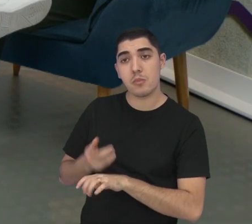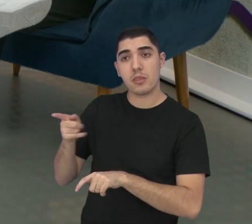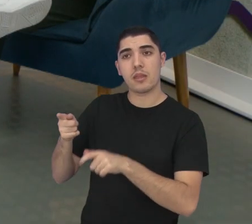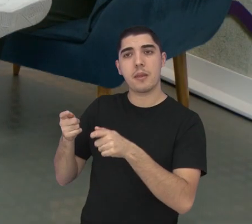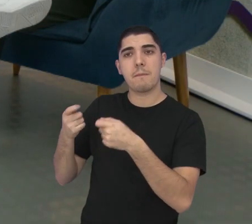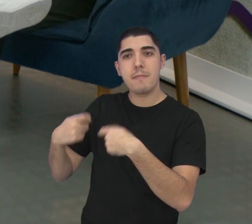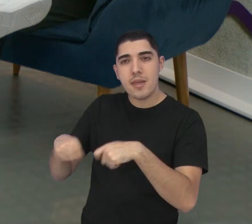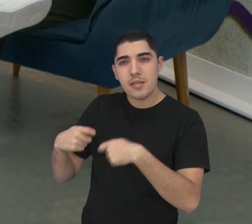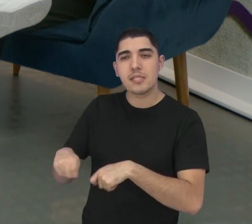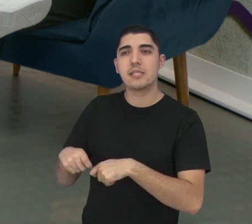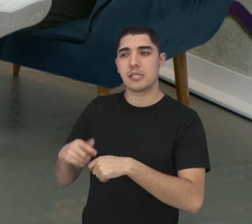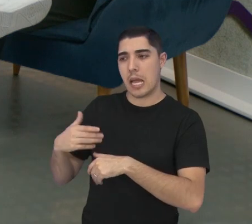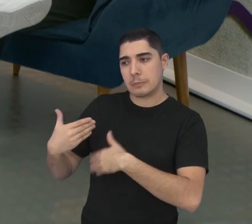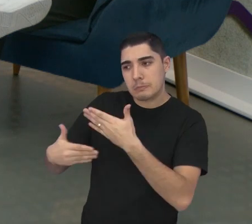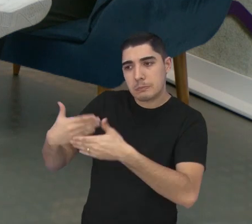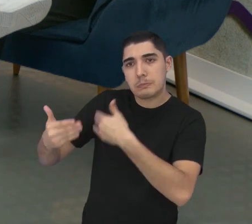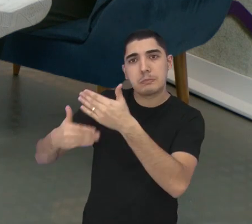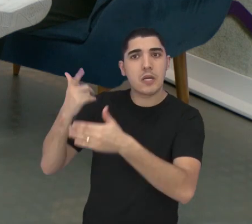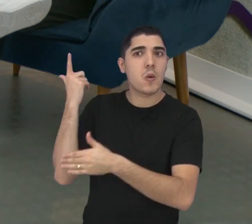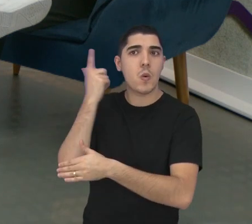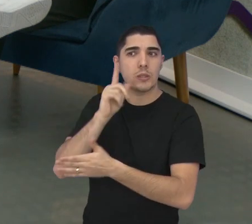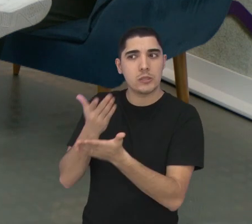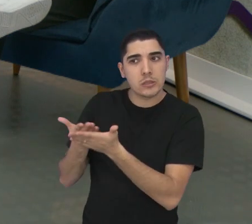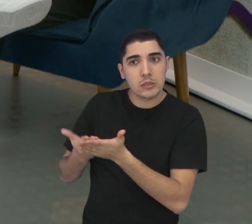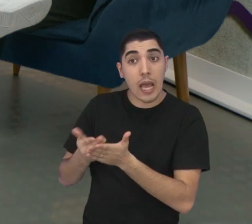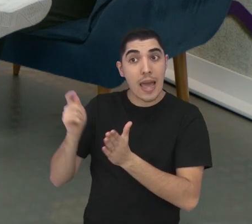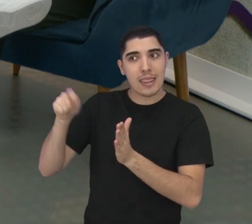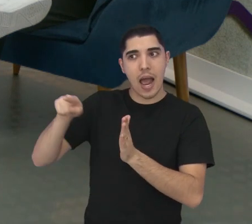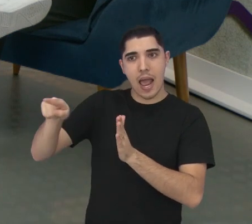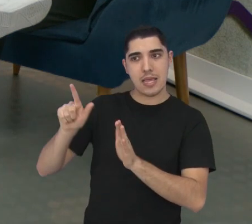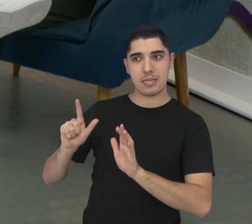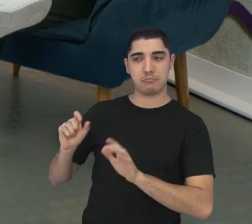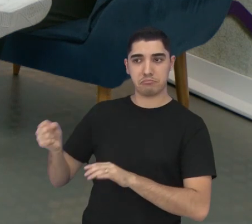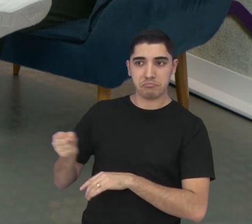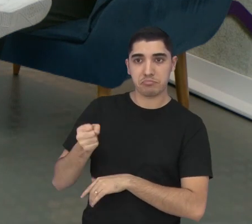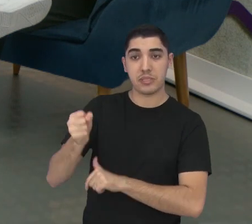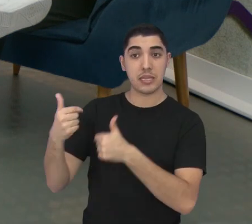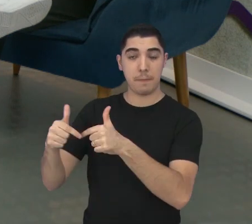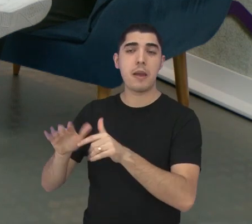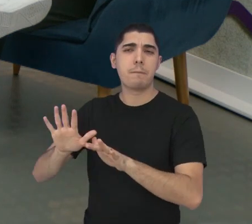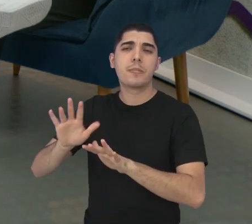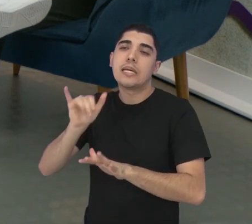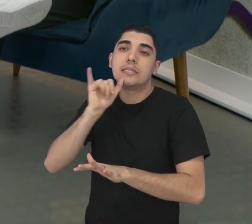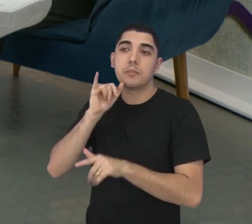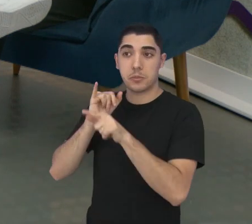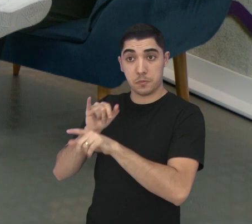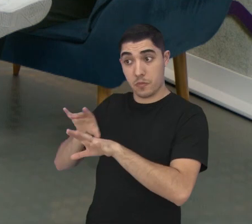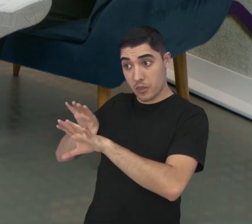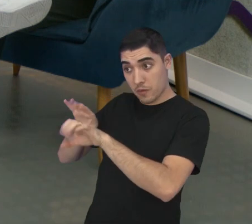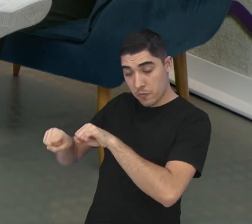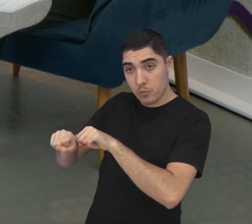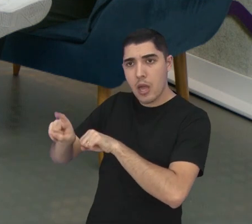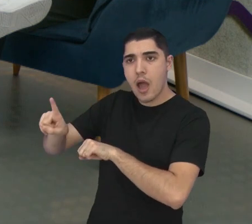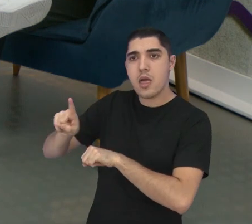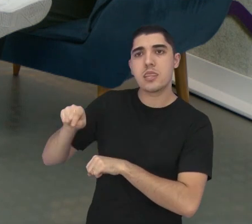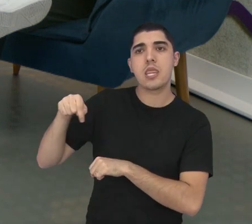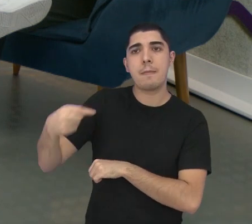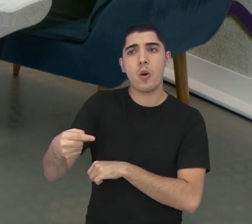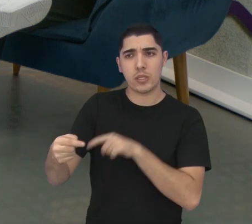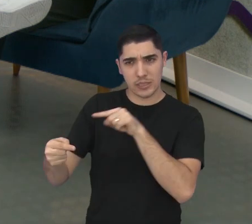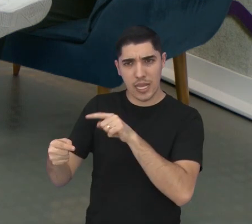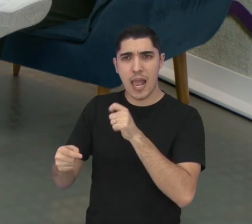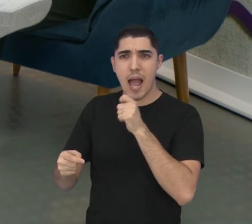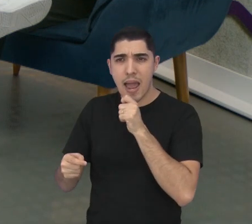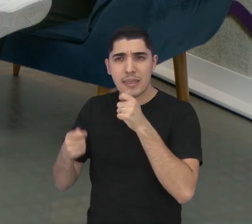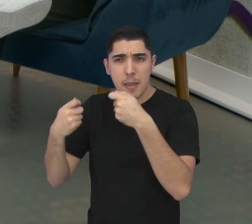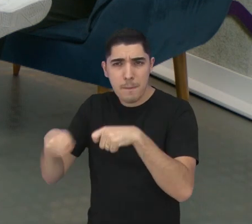precisam fazer parte, né, desse estudo para que você possa atuar. Depois de formado, o profissional